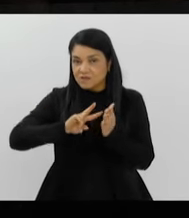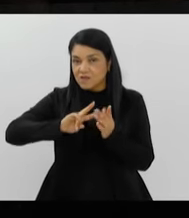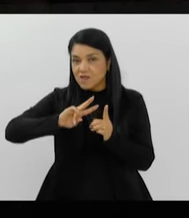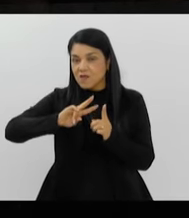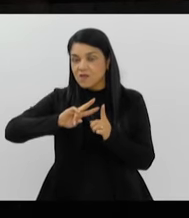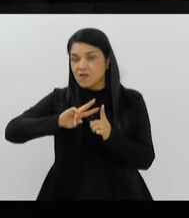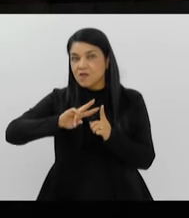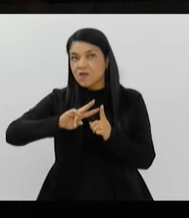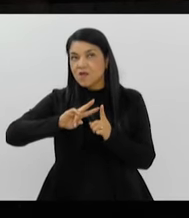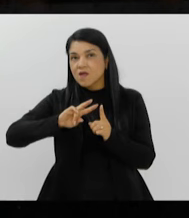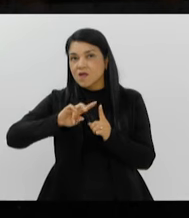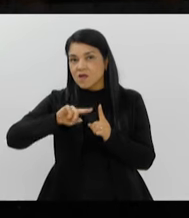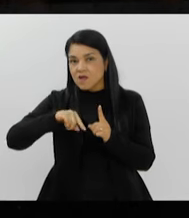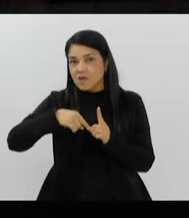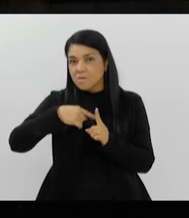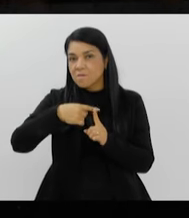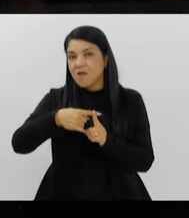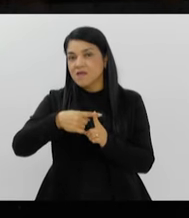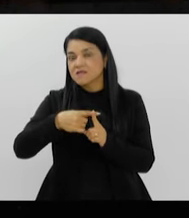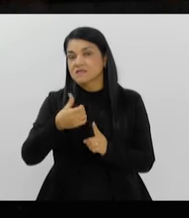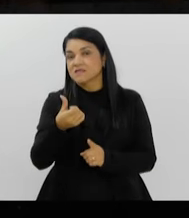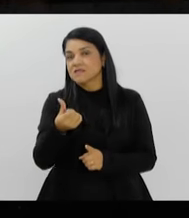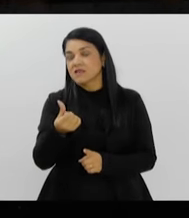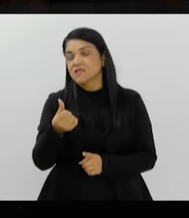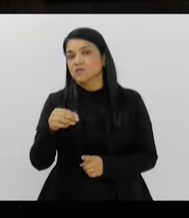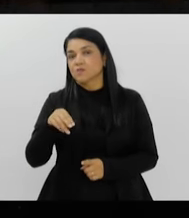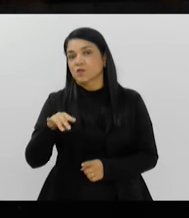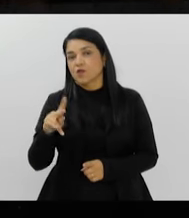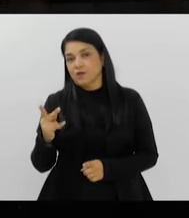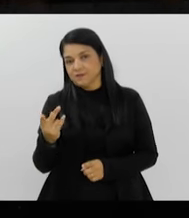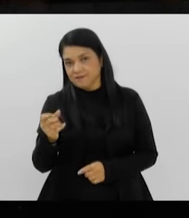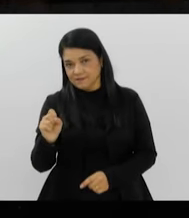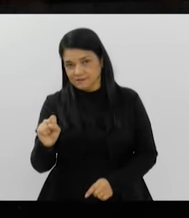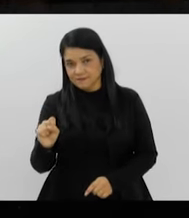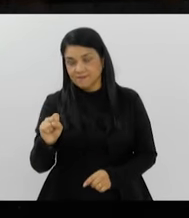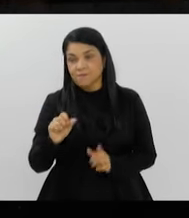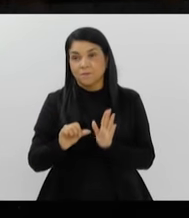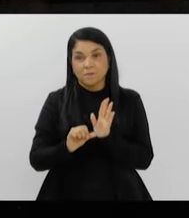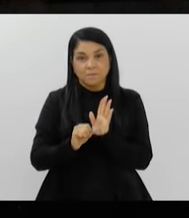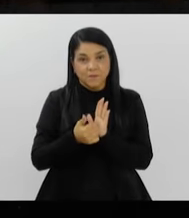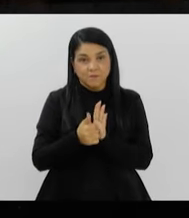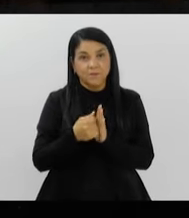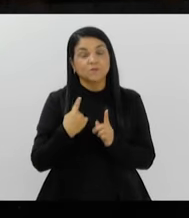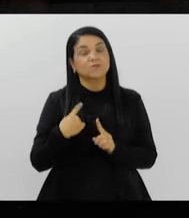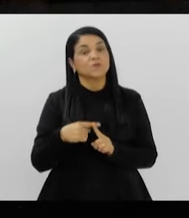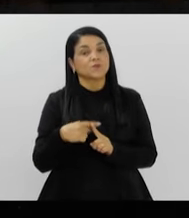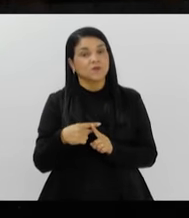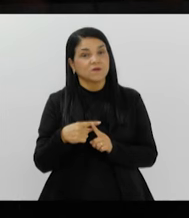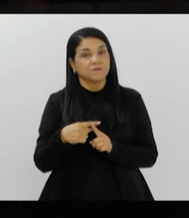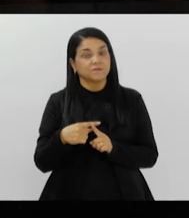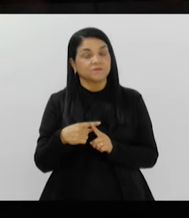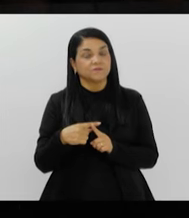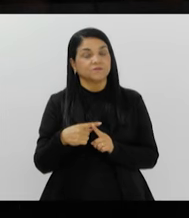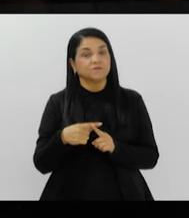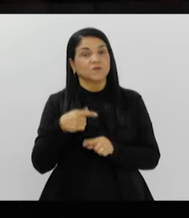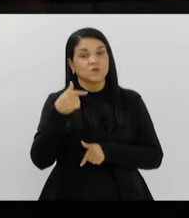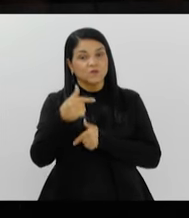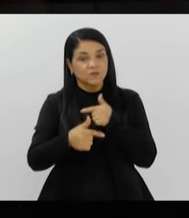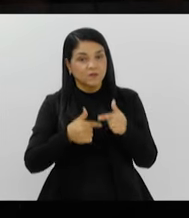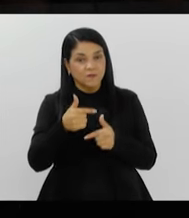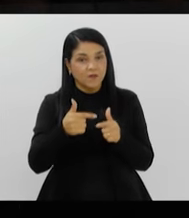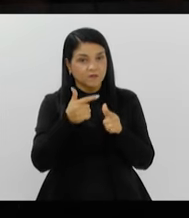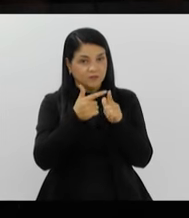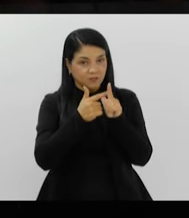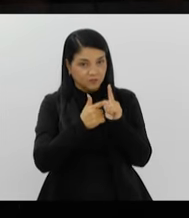6 bilhões. E aumentou, primeiro, porque o serviço da dívida